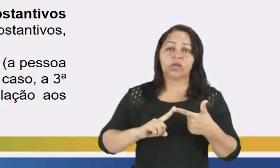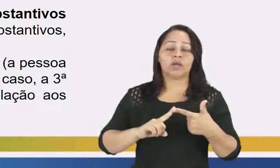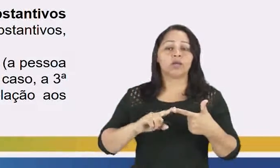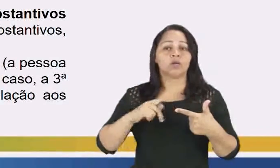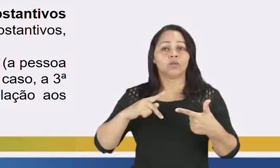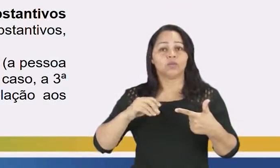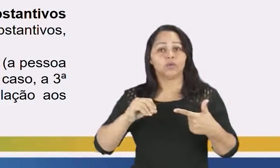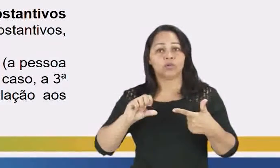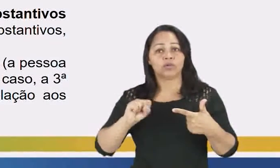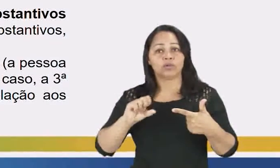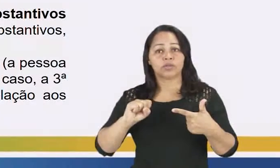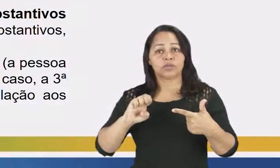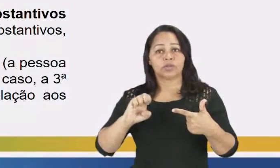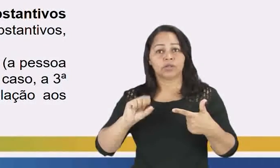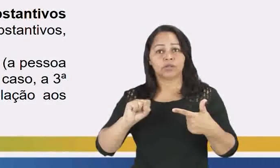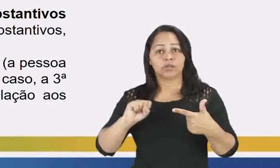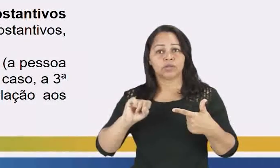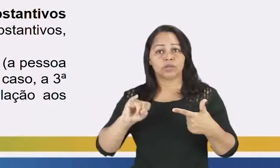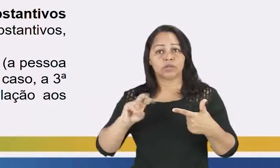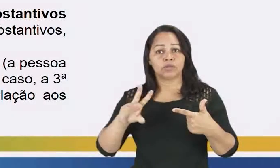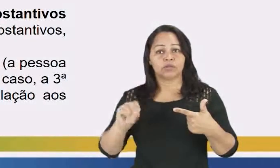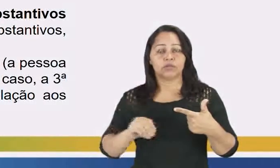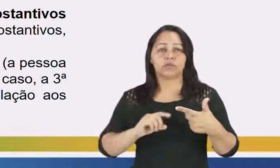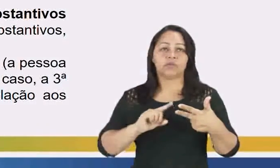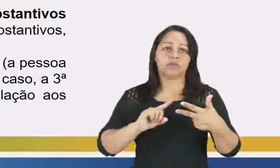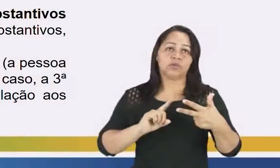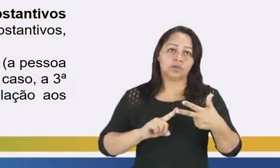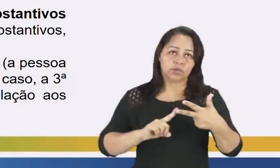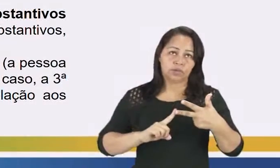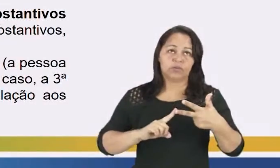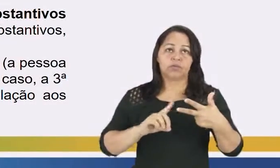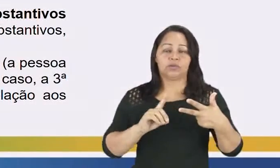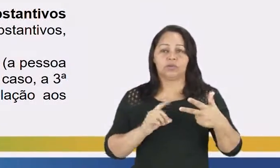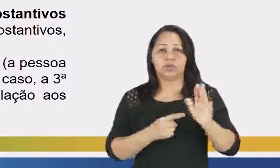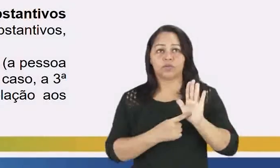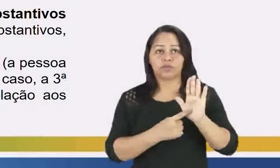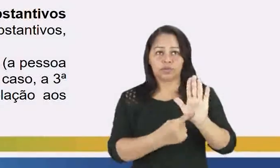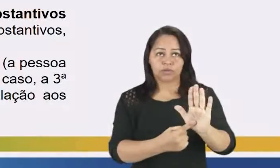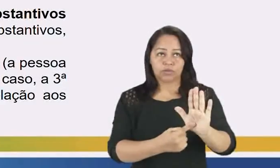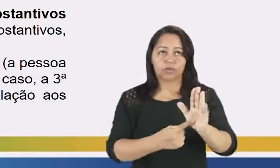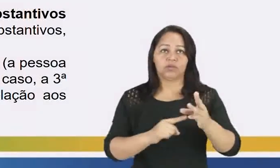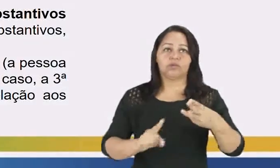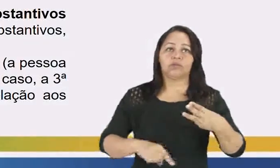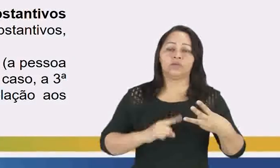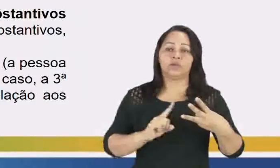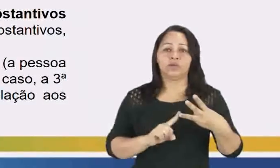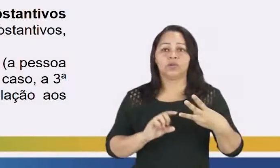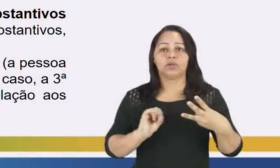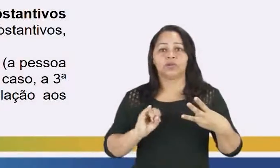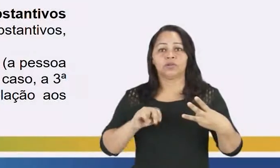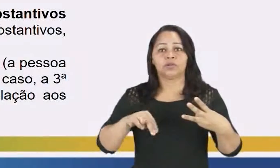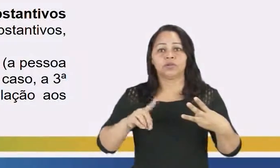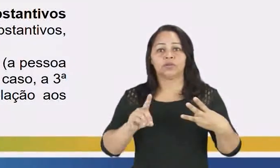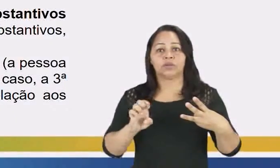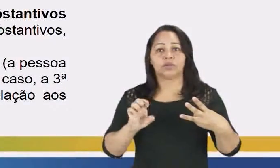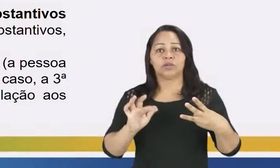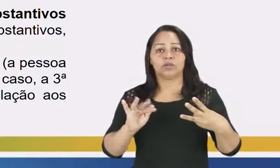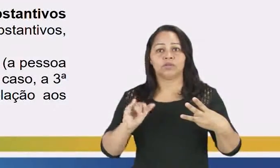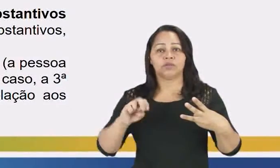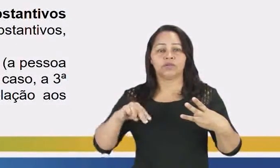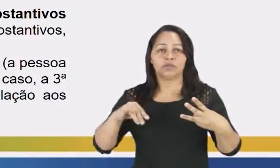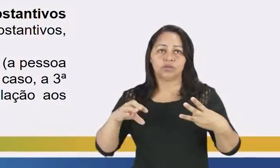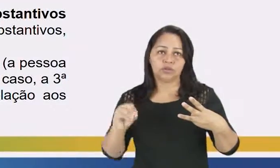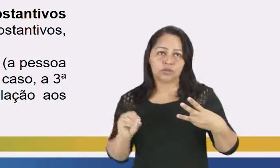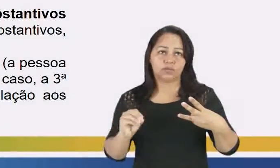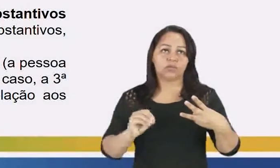os demonstrativos, indefinidos, relativos e interrogativos. No decorrer das aulas, nós